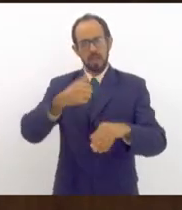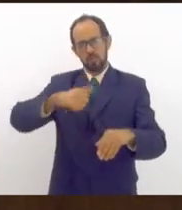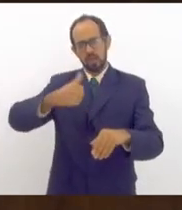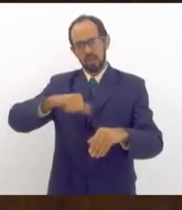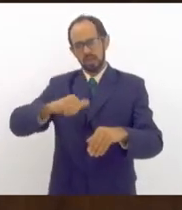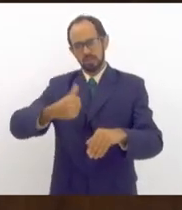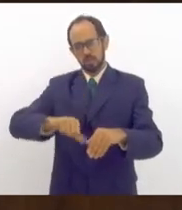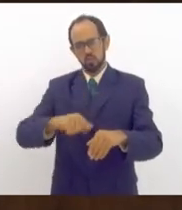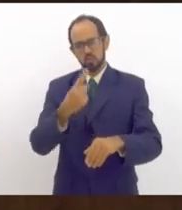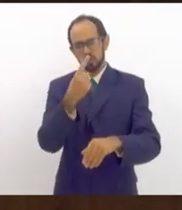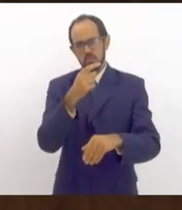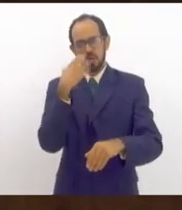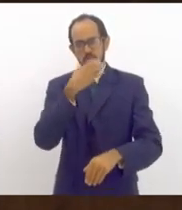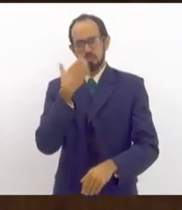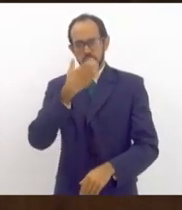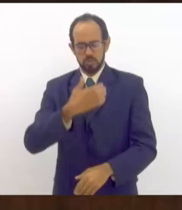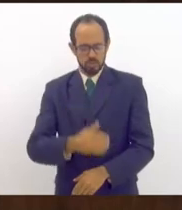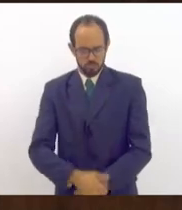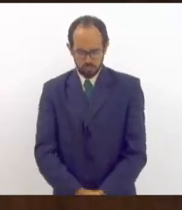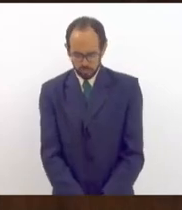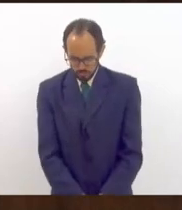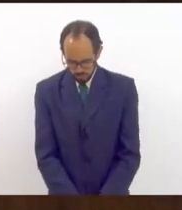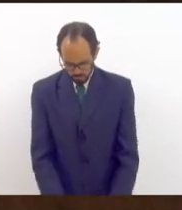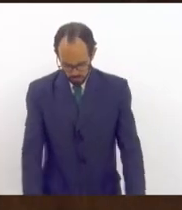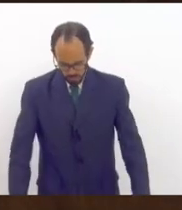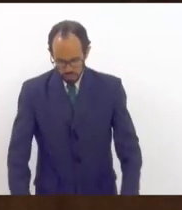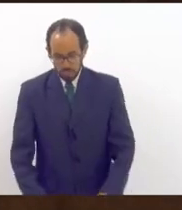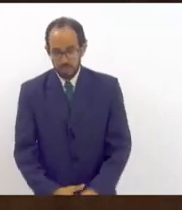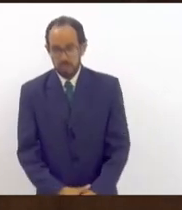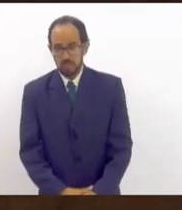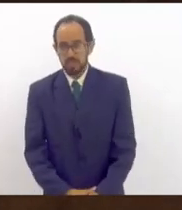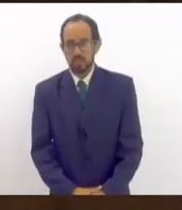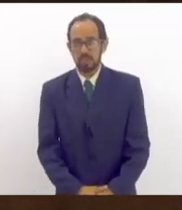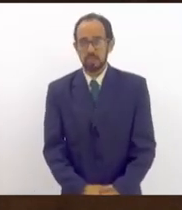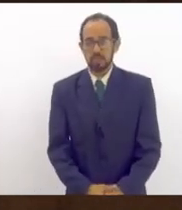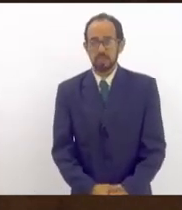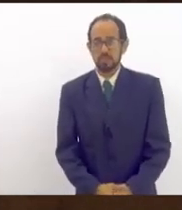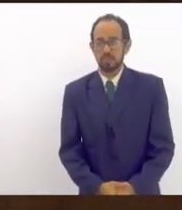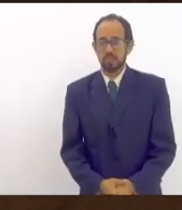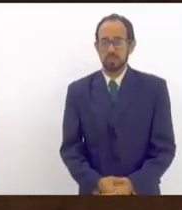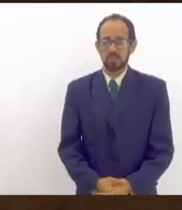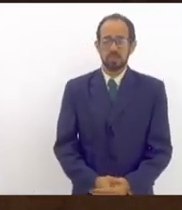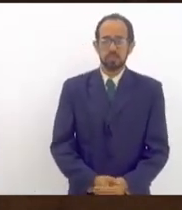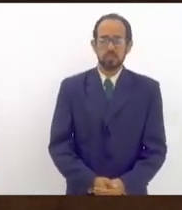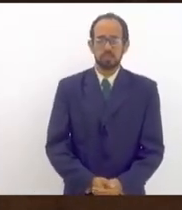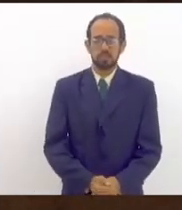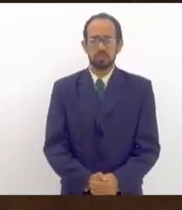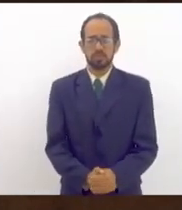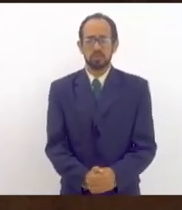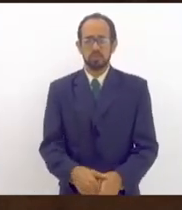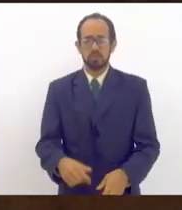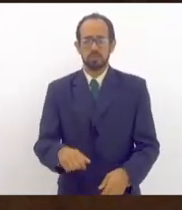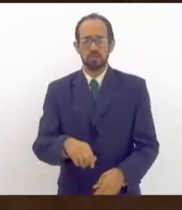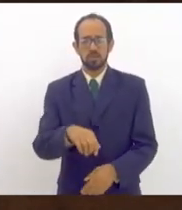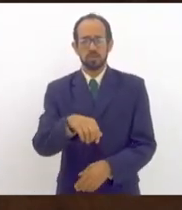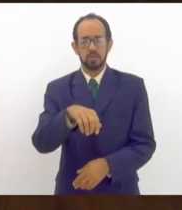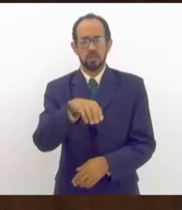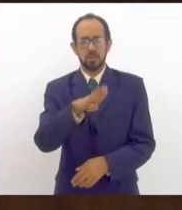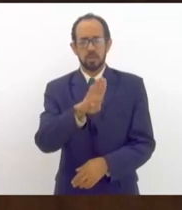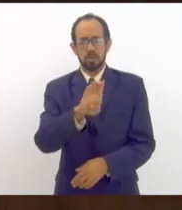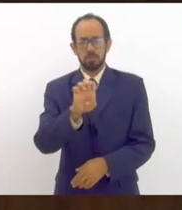de uma música dela E aí eu poderia questionar os meus colegas perguntando Beatles escreveu